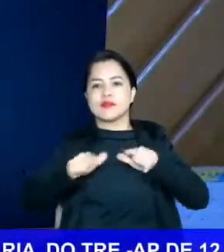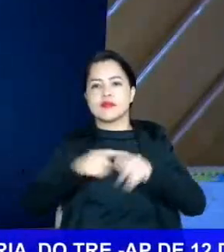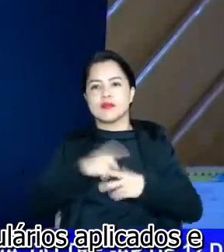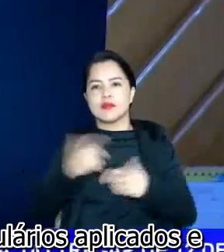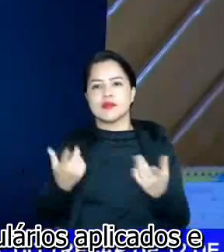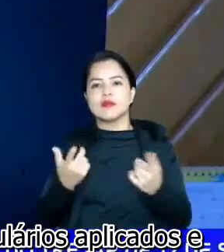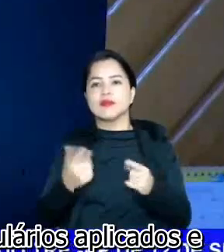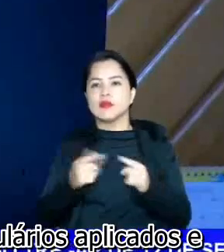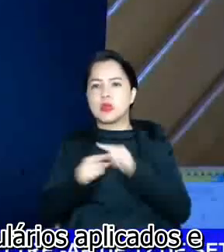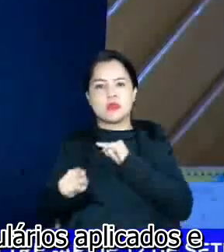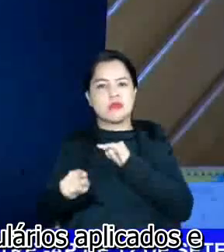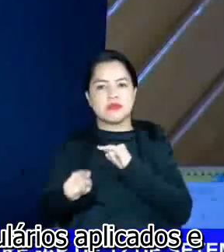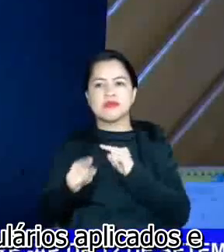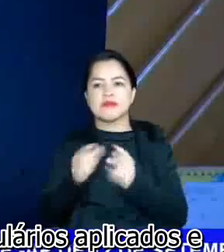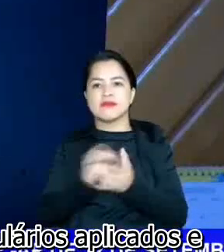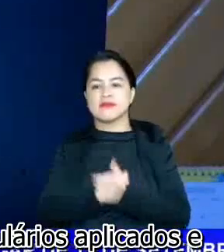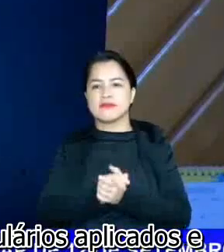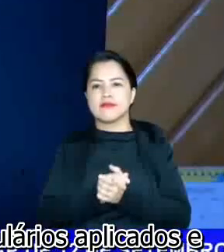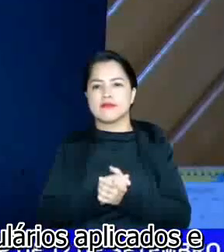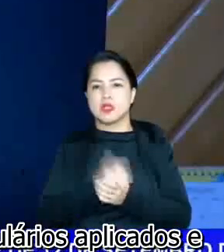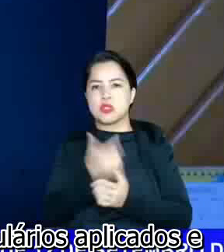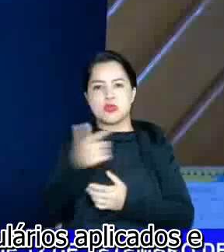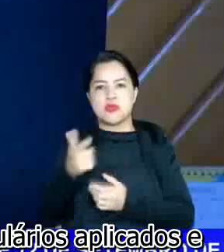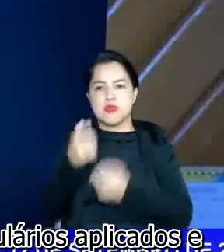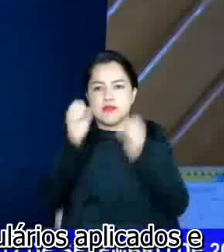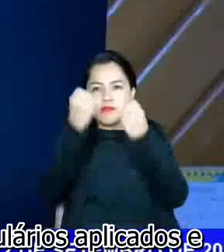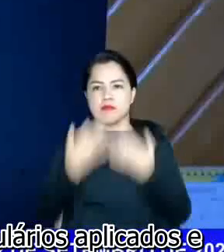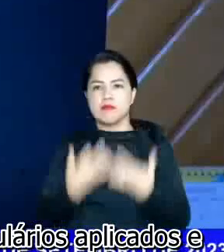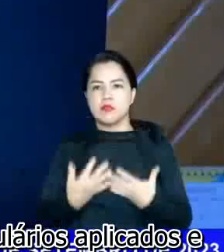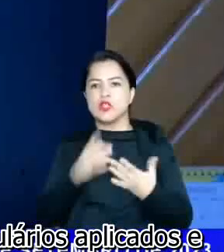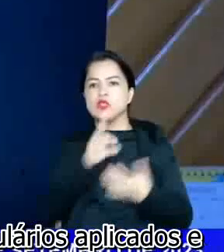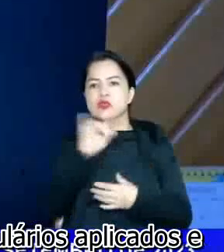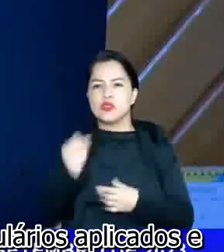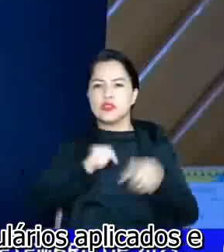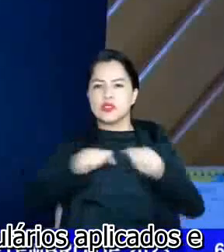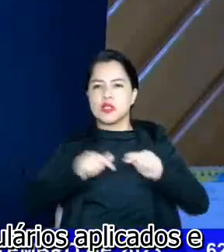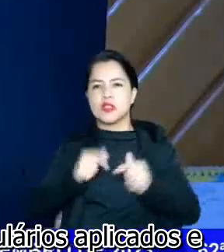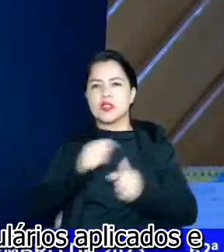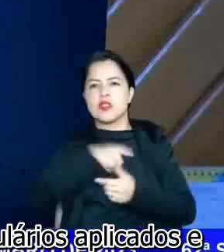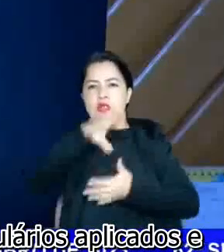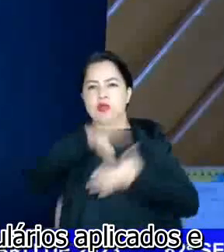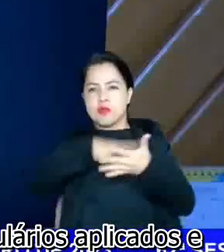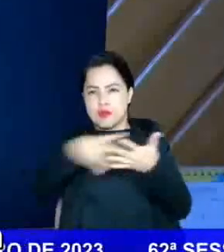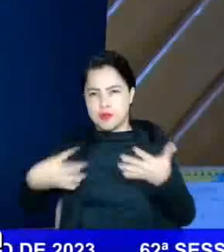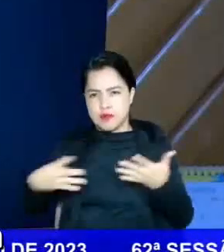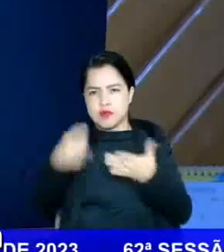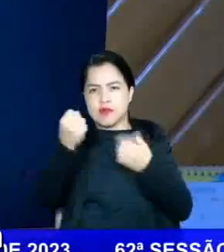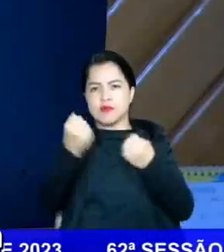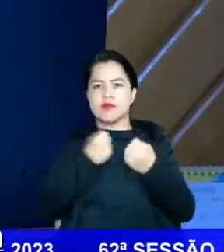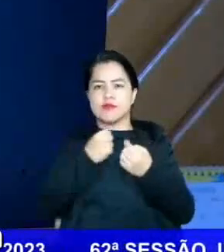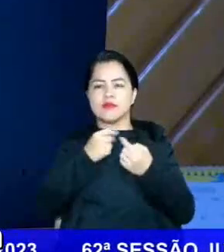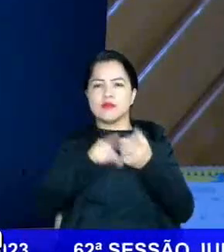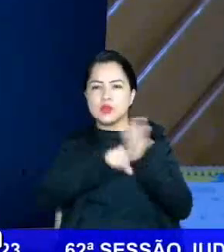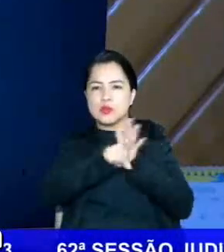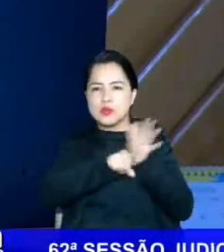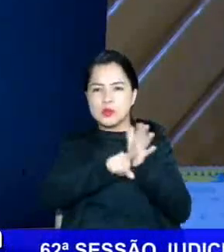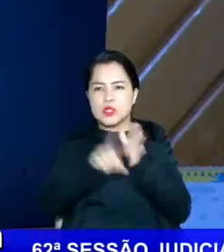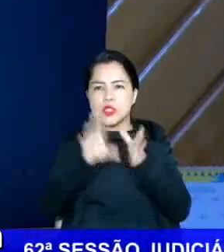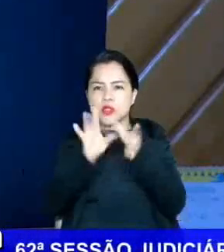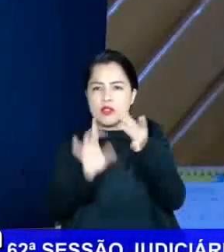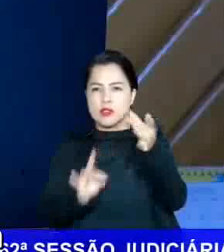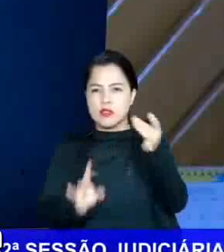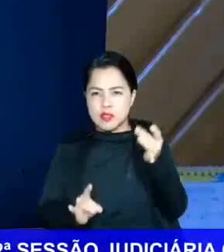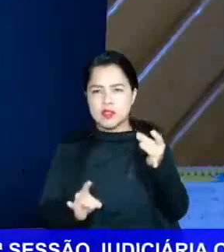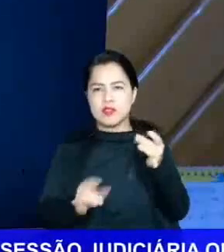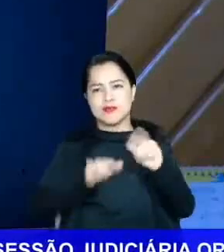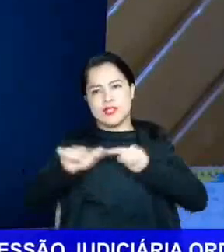gráficos, não trazendo esclarecimentos sobre dias de trabalho, formulários aplicados e outros detalhes de serviço